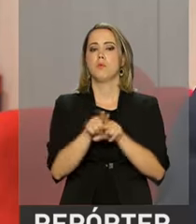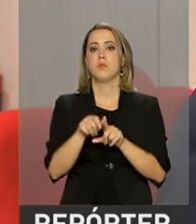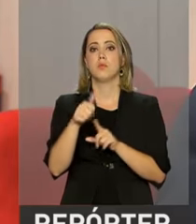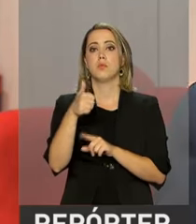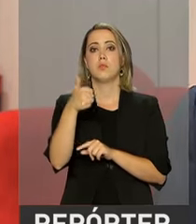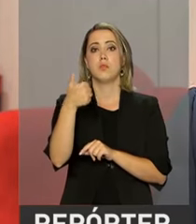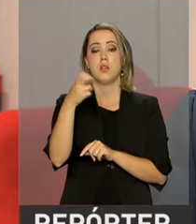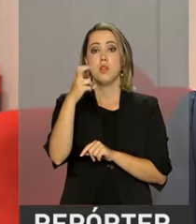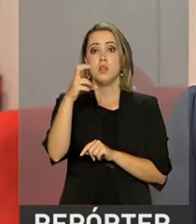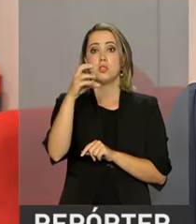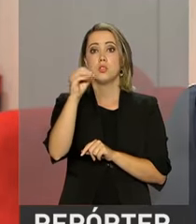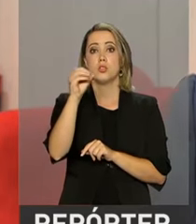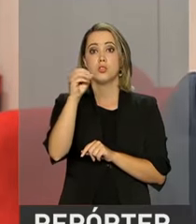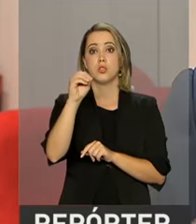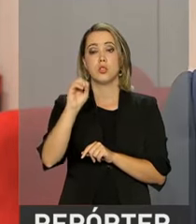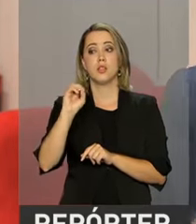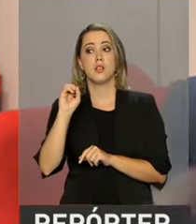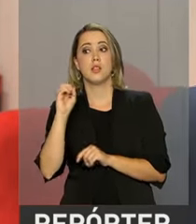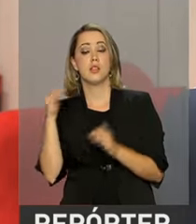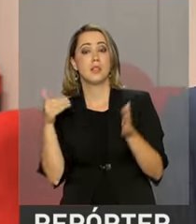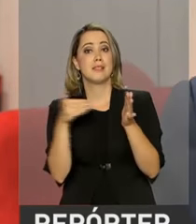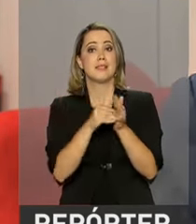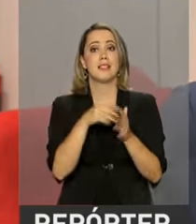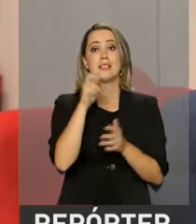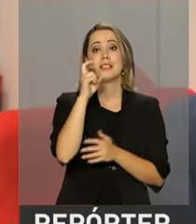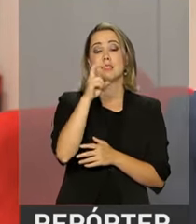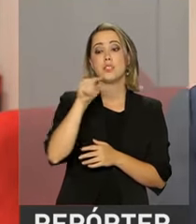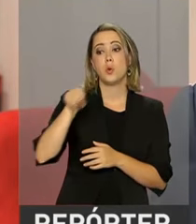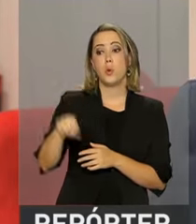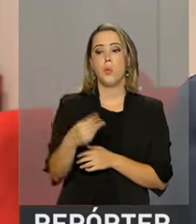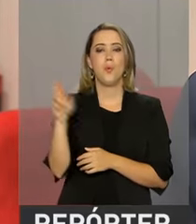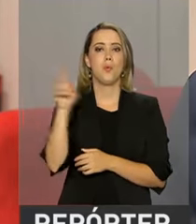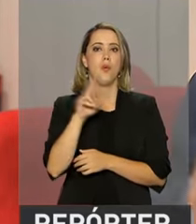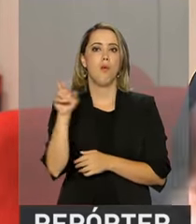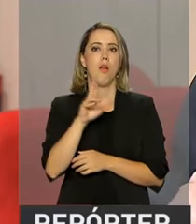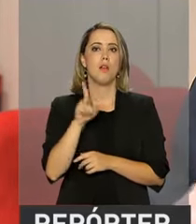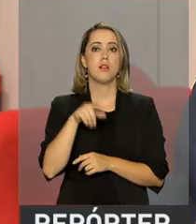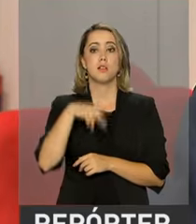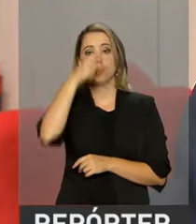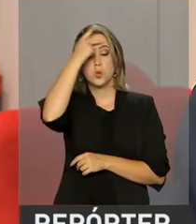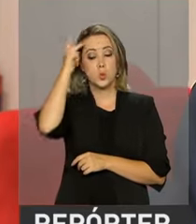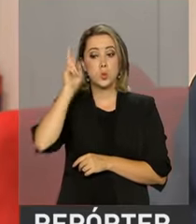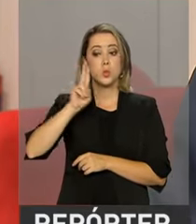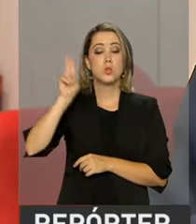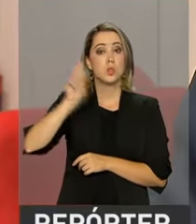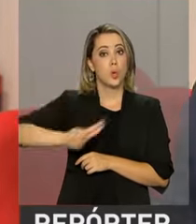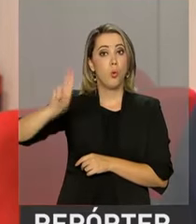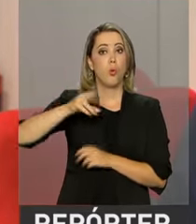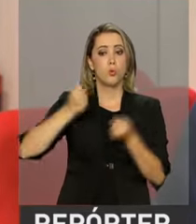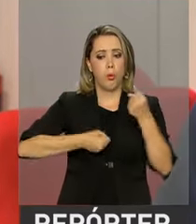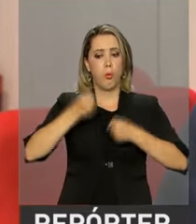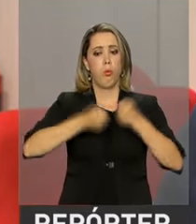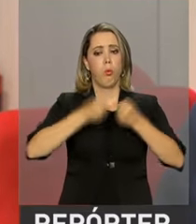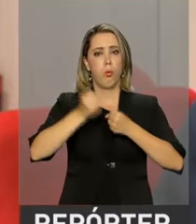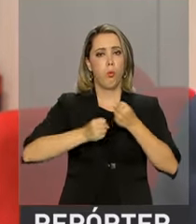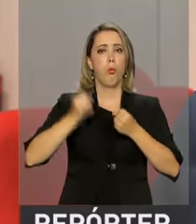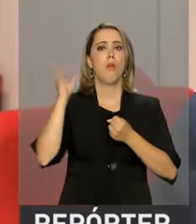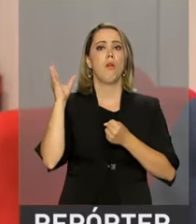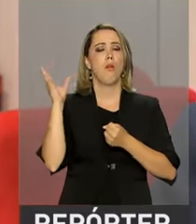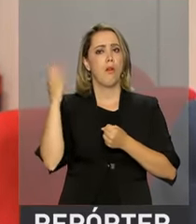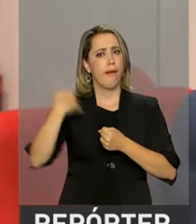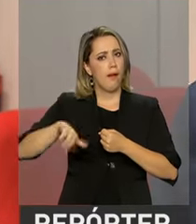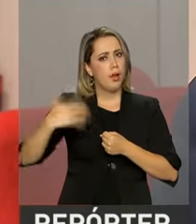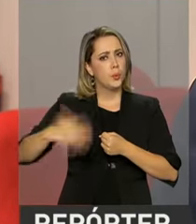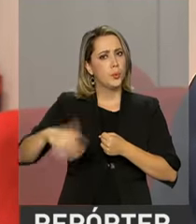de R$ 500 a R$ 5 mil no combustível que ele usa, isso para um uso médio. Quem usa muito carro, então, fica mais caro ainda, ele gasta